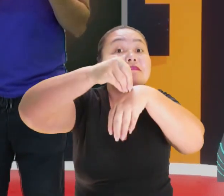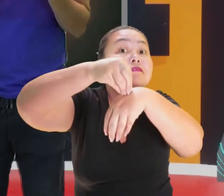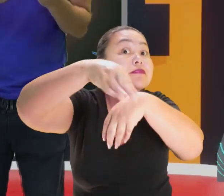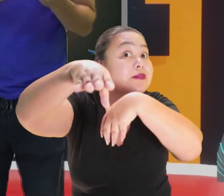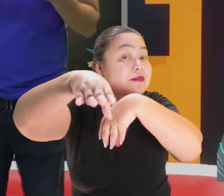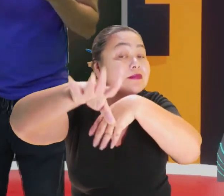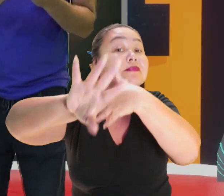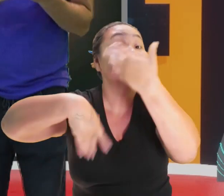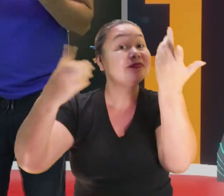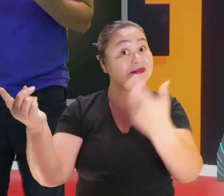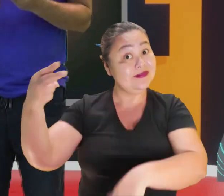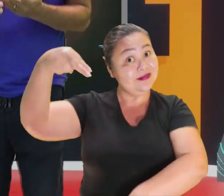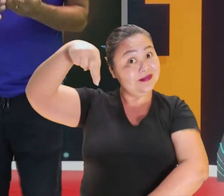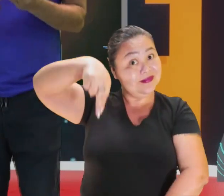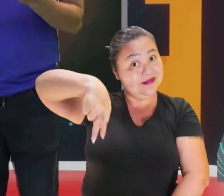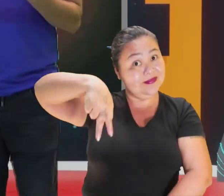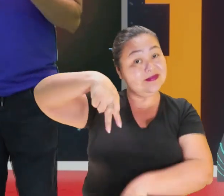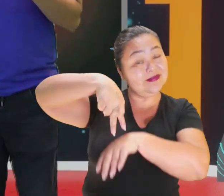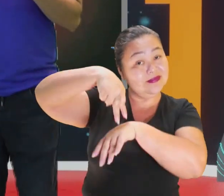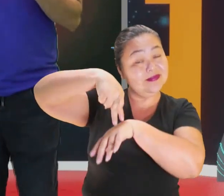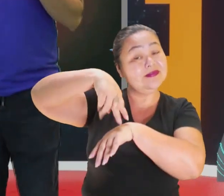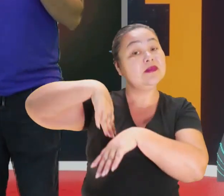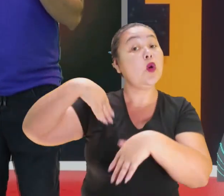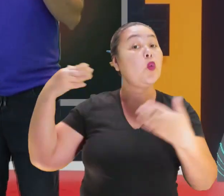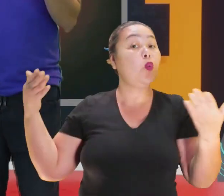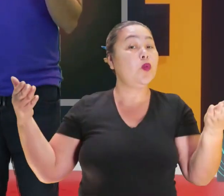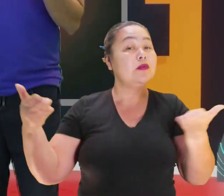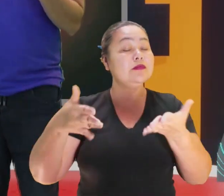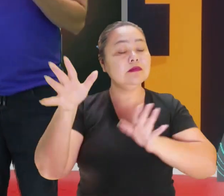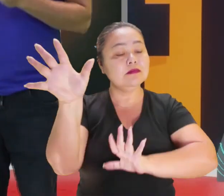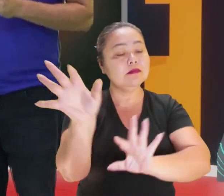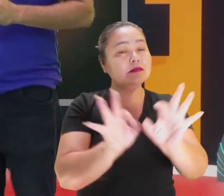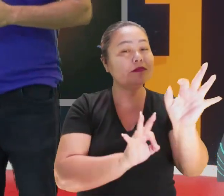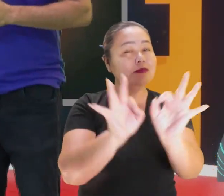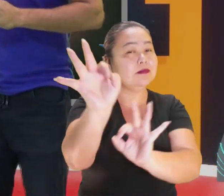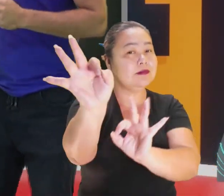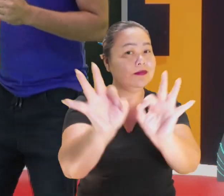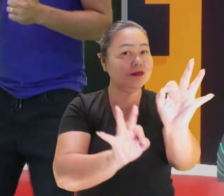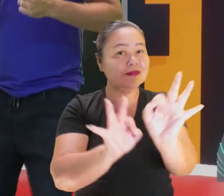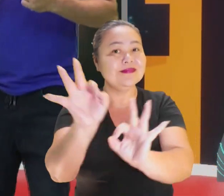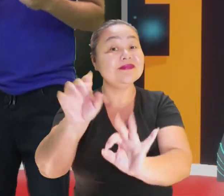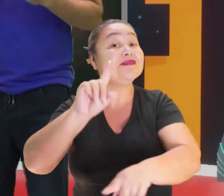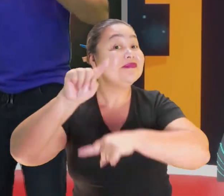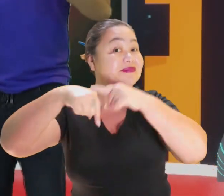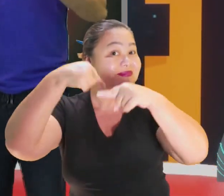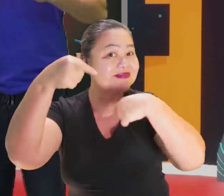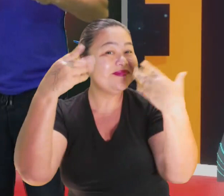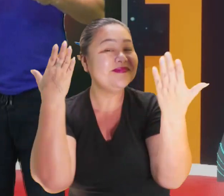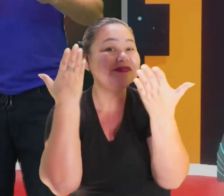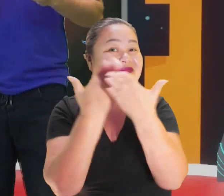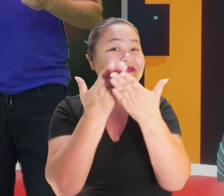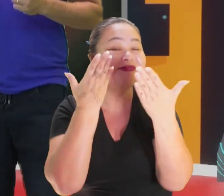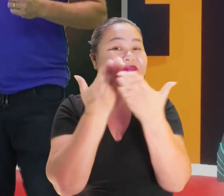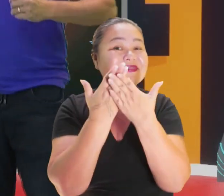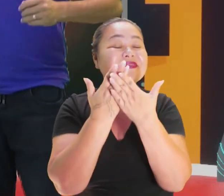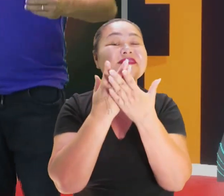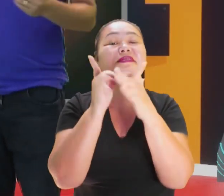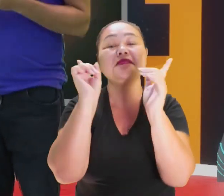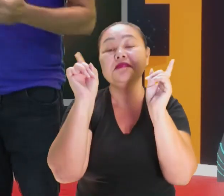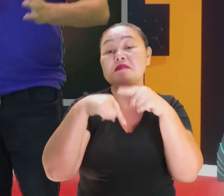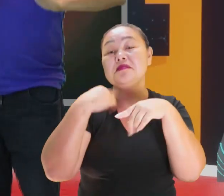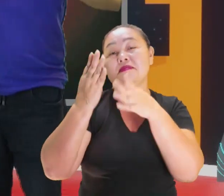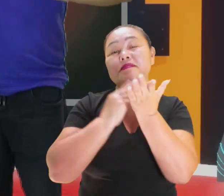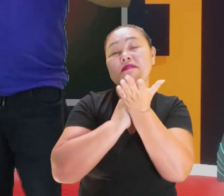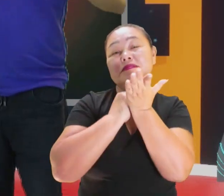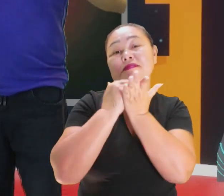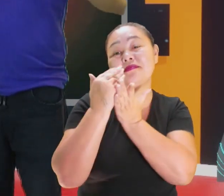E nós estamos aqui hoje para dar aquela organizada. E olha, depois dessa aula, eu tenho certeza que a gente já pode até